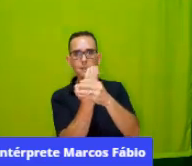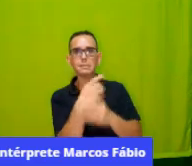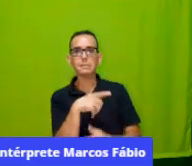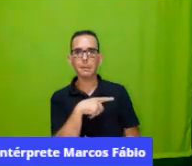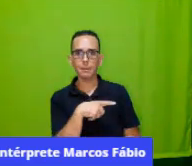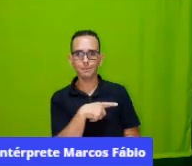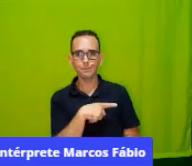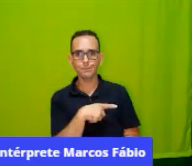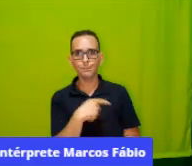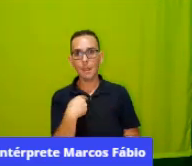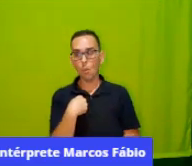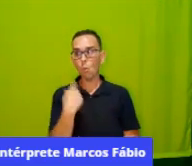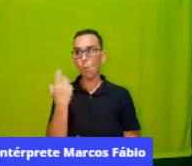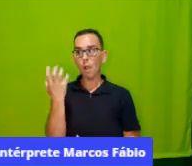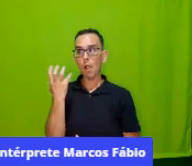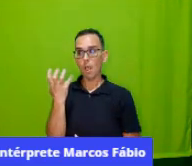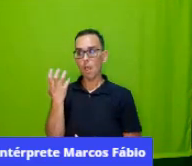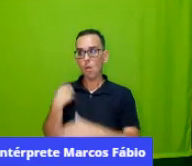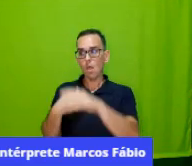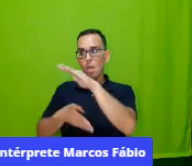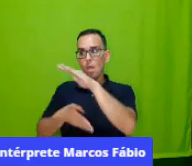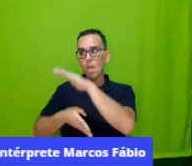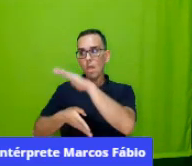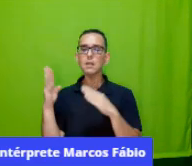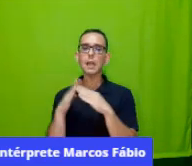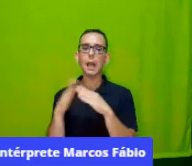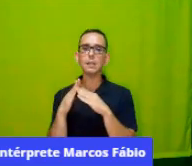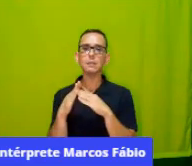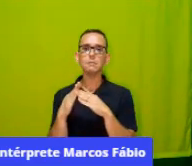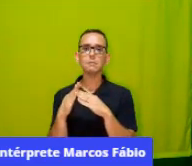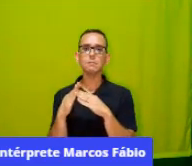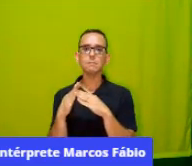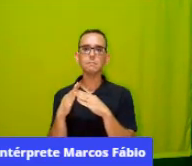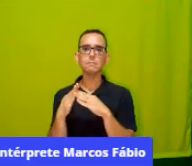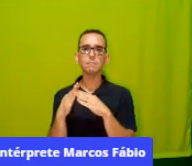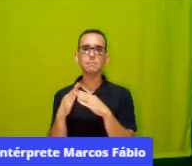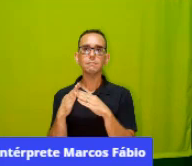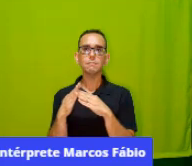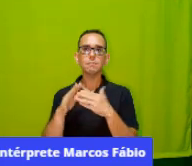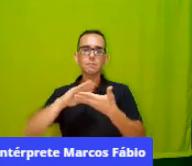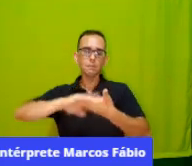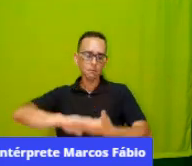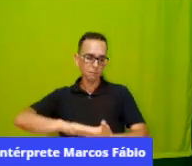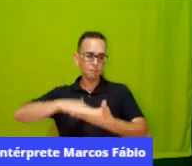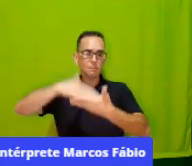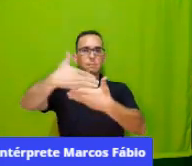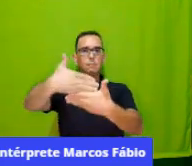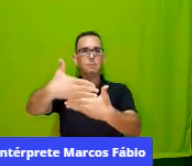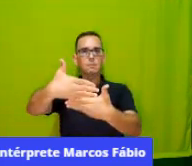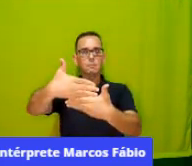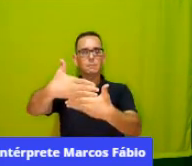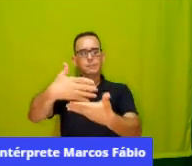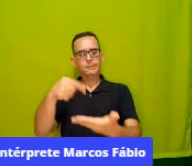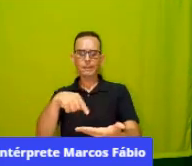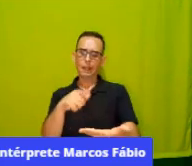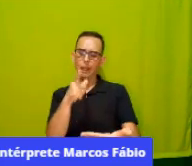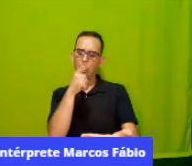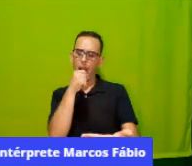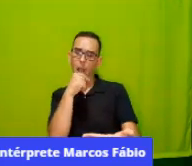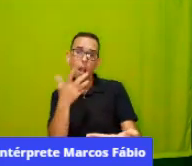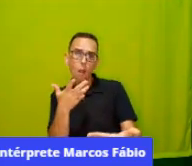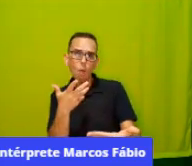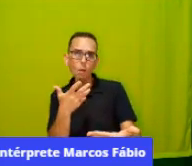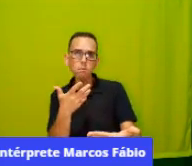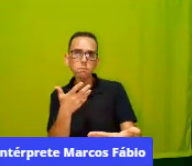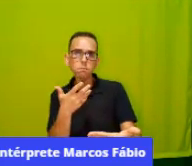legal também vai ser essa pastinha, né? Que aí tem aqui, eu quero ir à casa. Aí